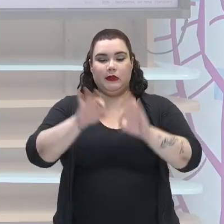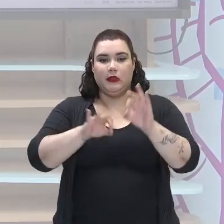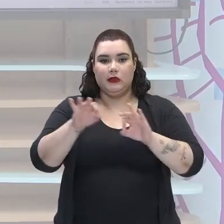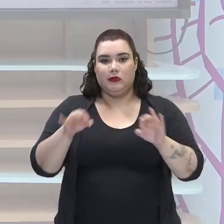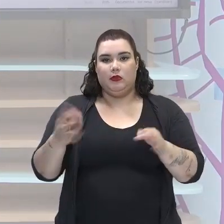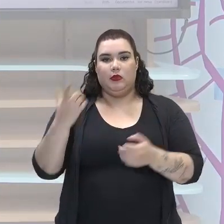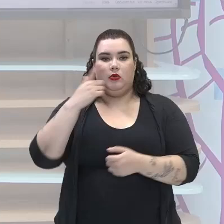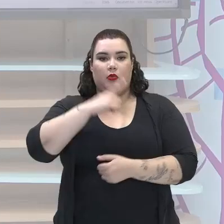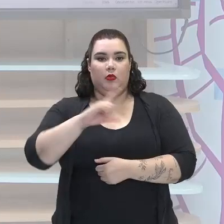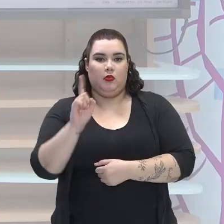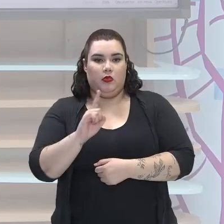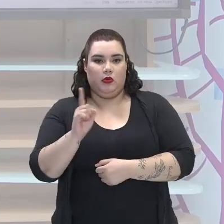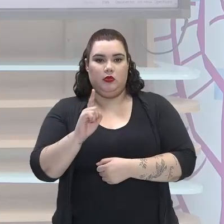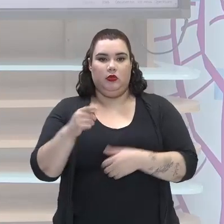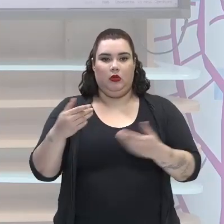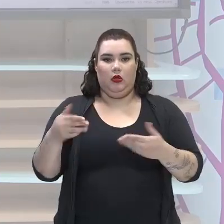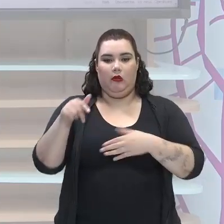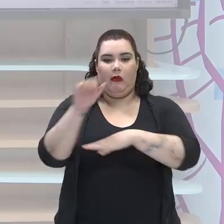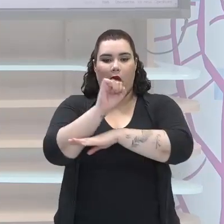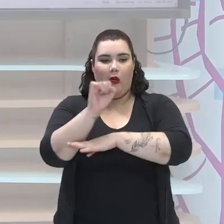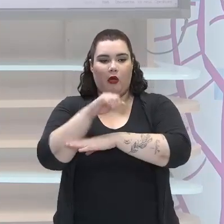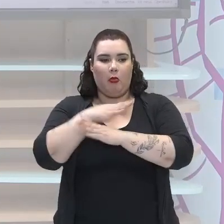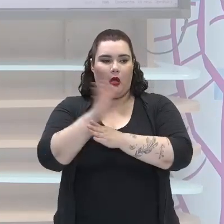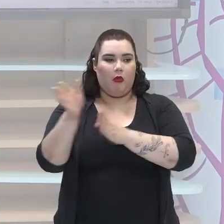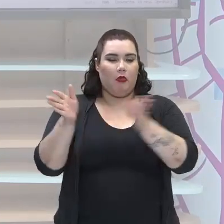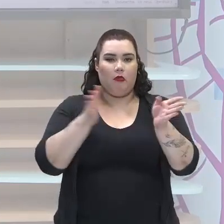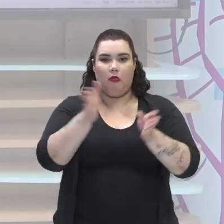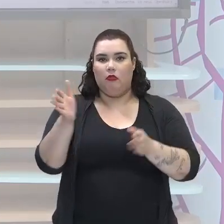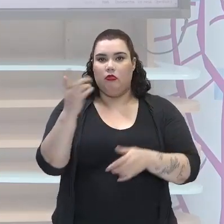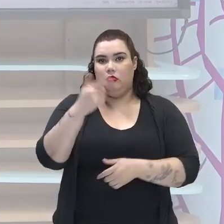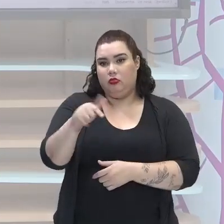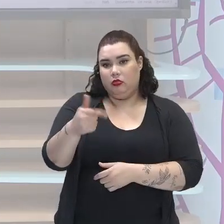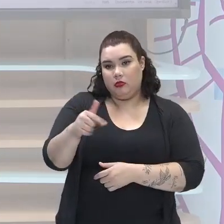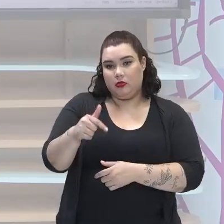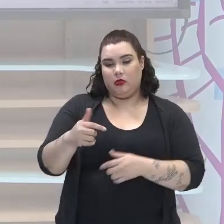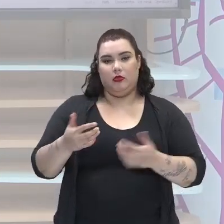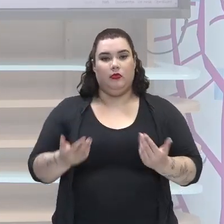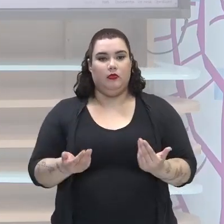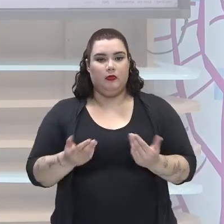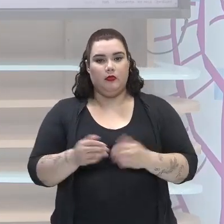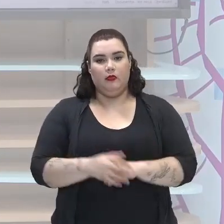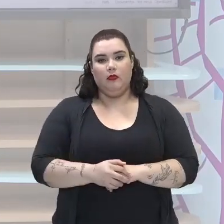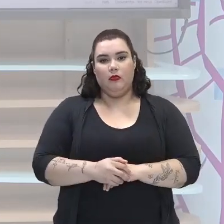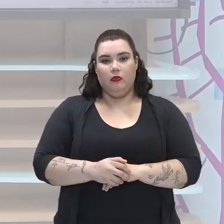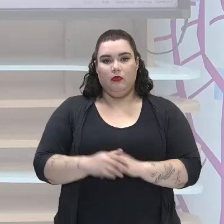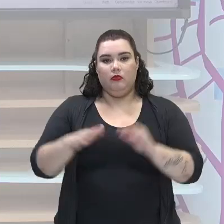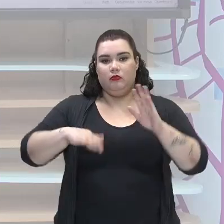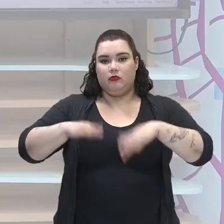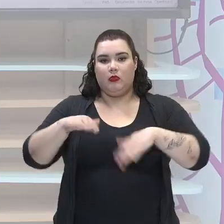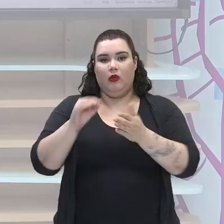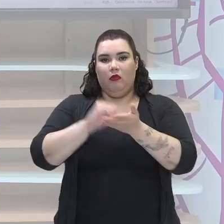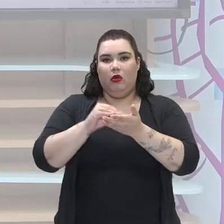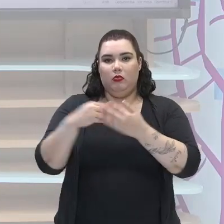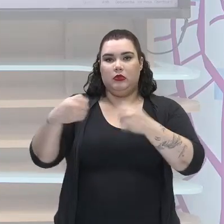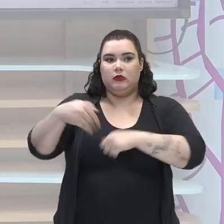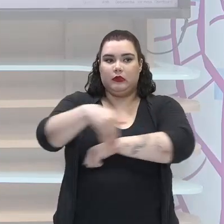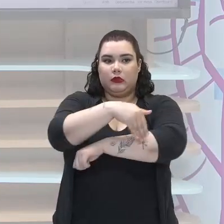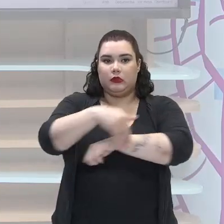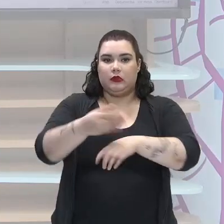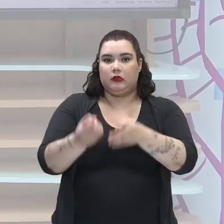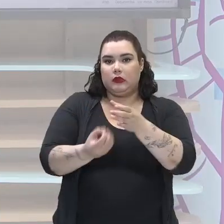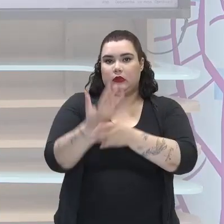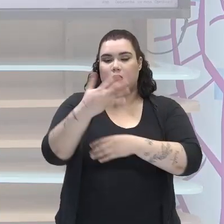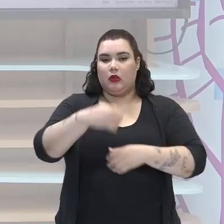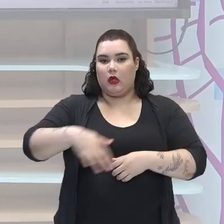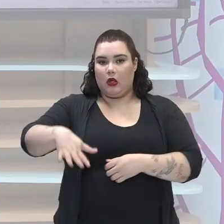não consegue desaguar esse trânsito ali, às vezes está faltando umas avenidas a mais ali naquelas